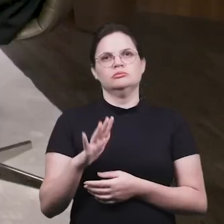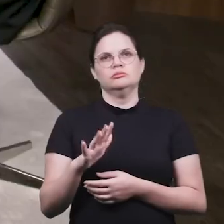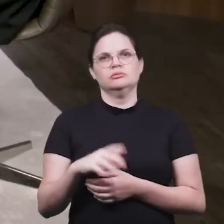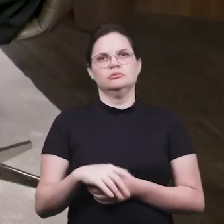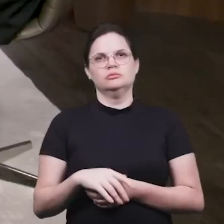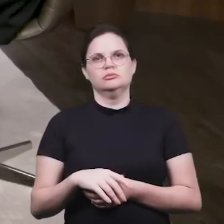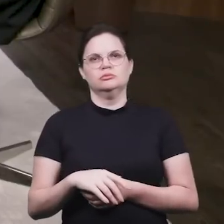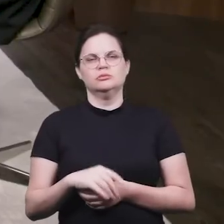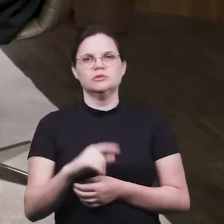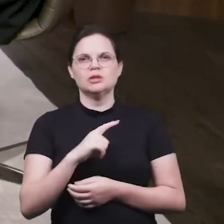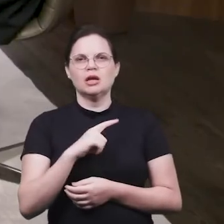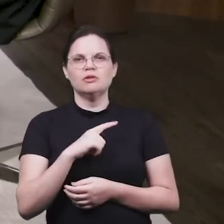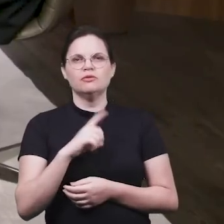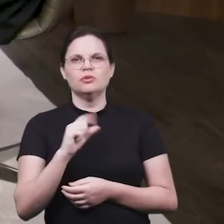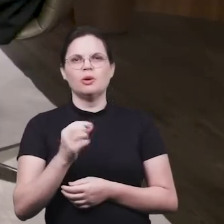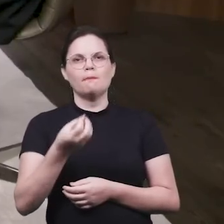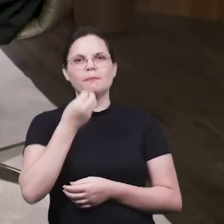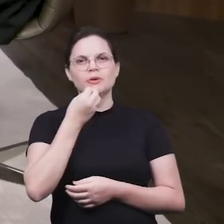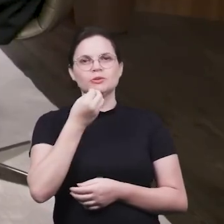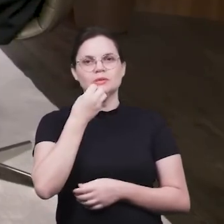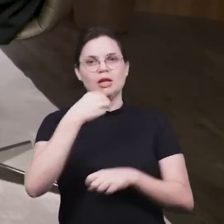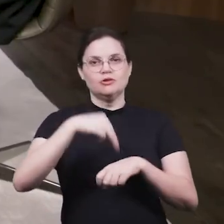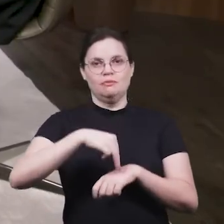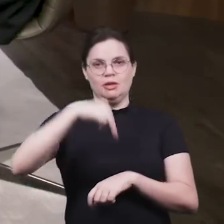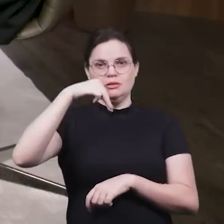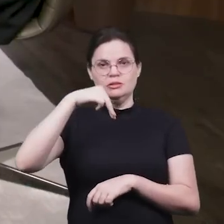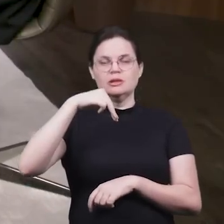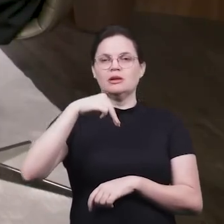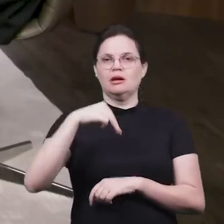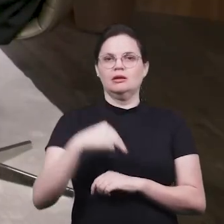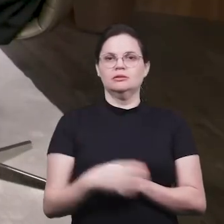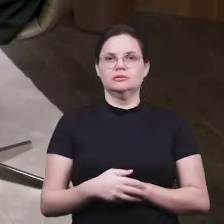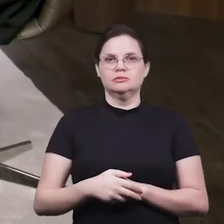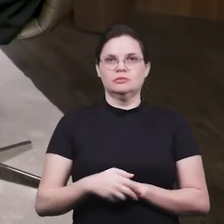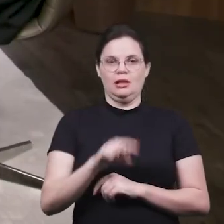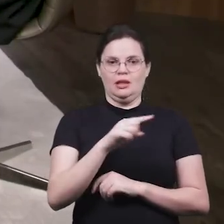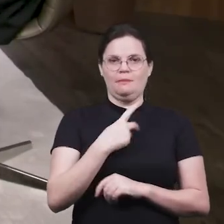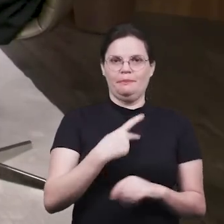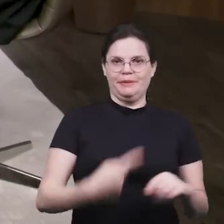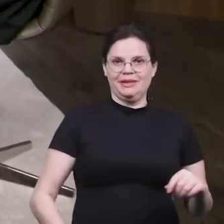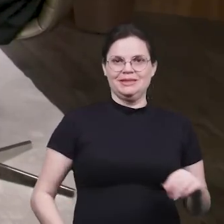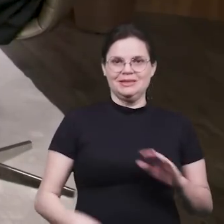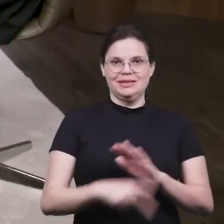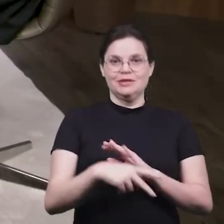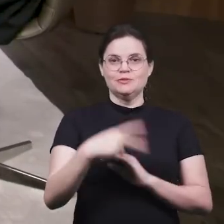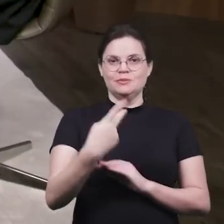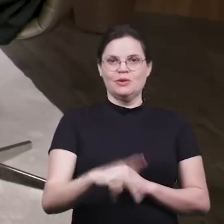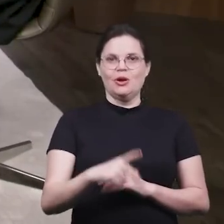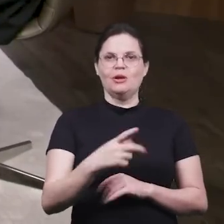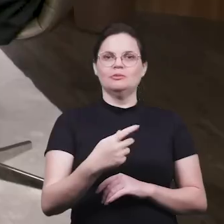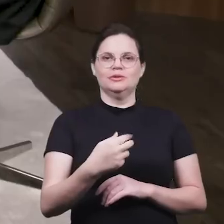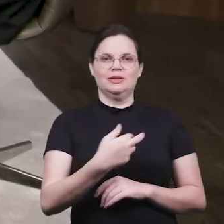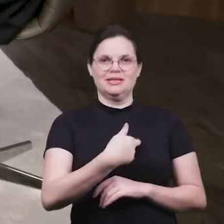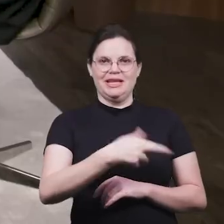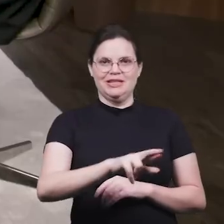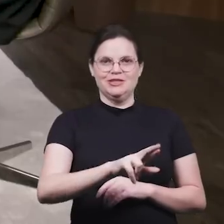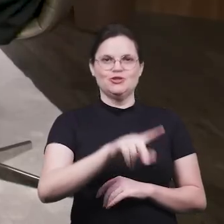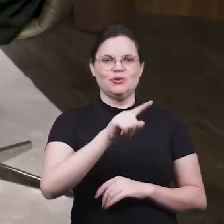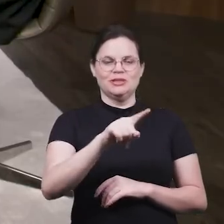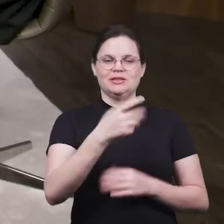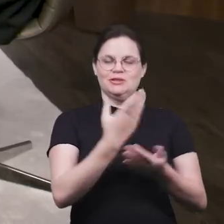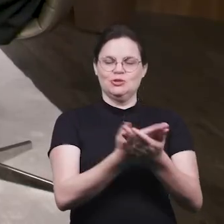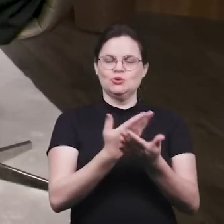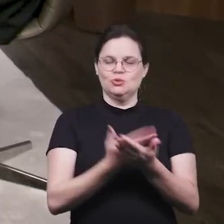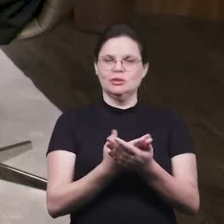tinha a oportunidade de fazer mestrado, tanto que onde esses presidentes das reuniões pentecostais estavam estudando